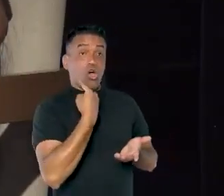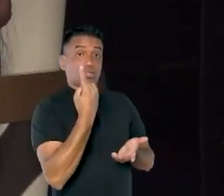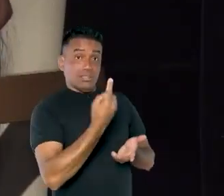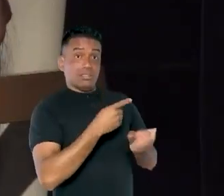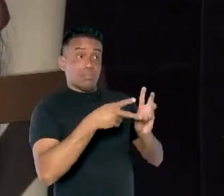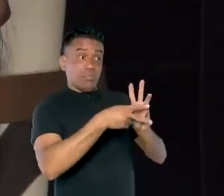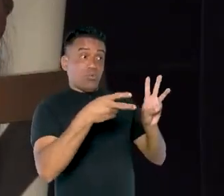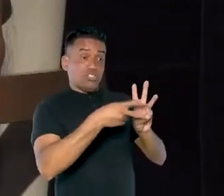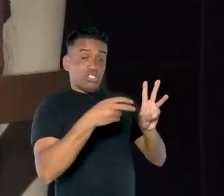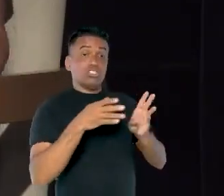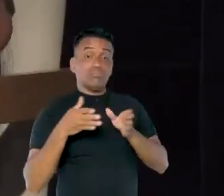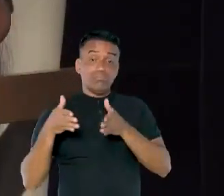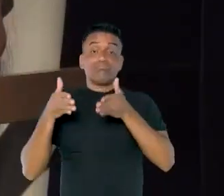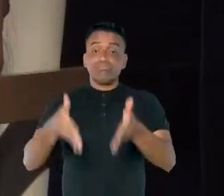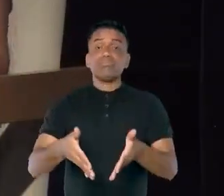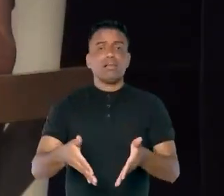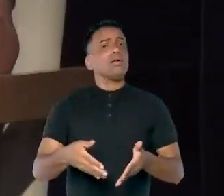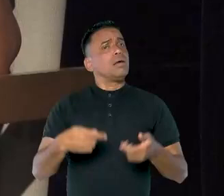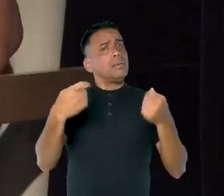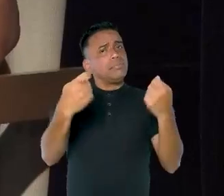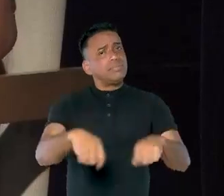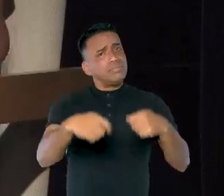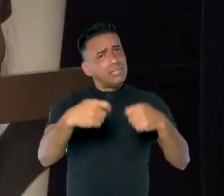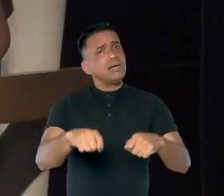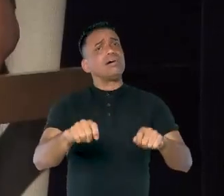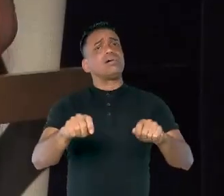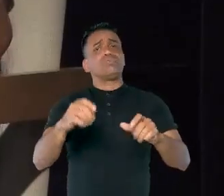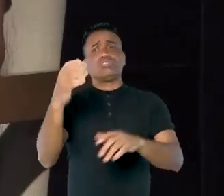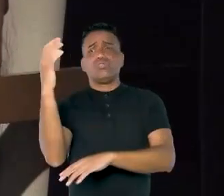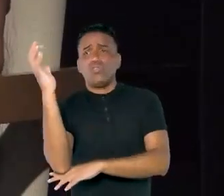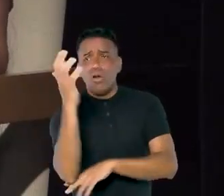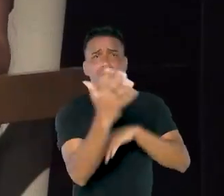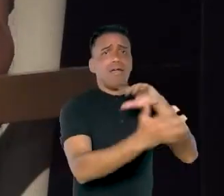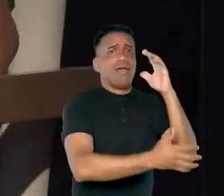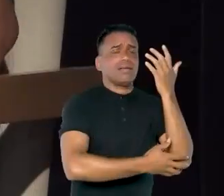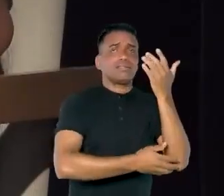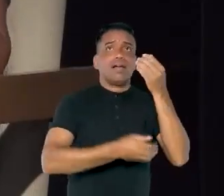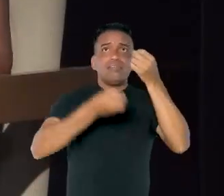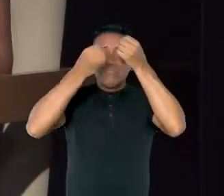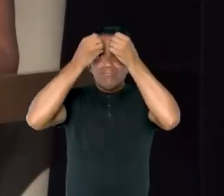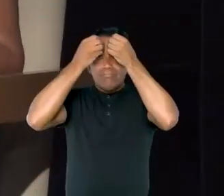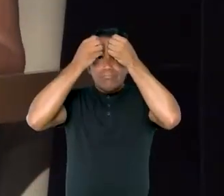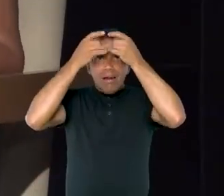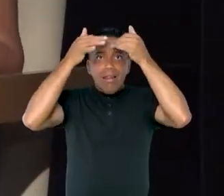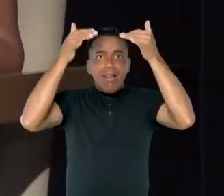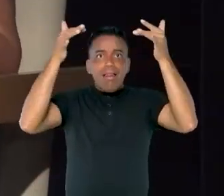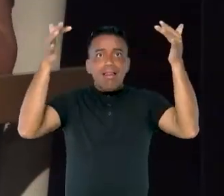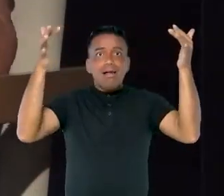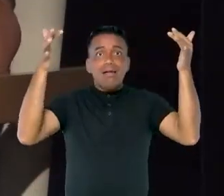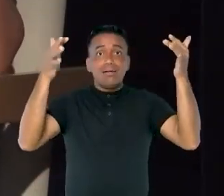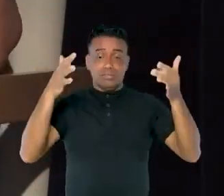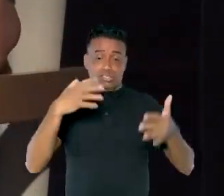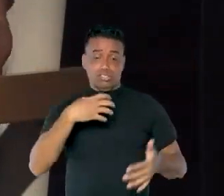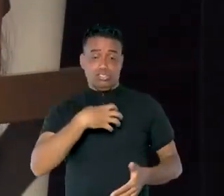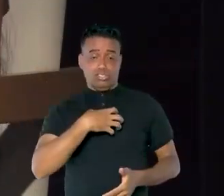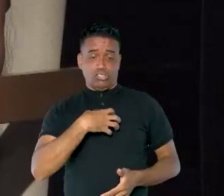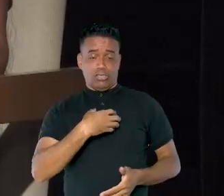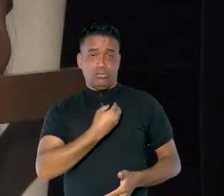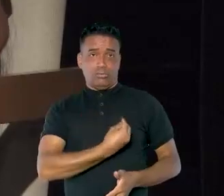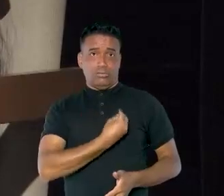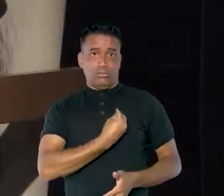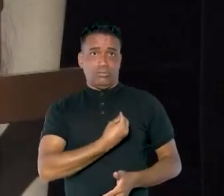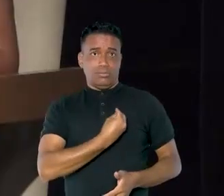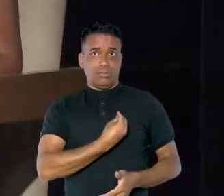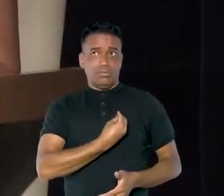nesses espaços para dizer, gente, precisamos reflorestar as nossas mentes, nossos métodos de viver, nosso método